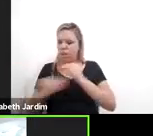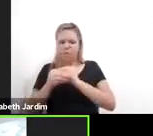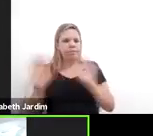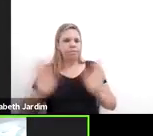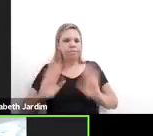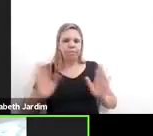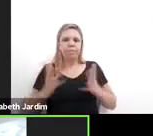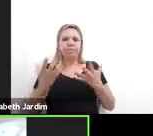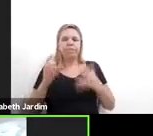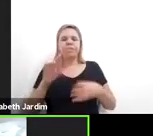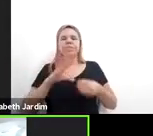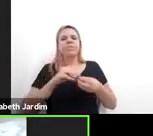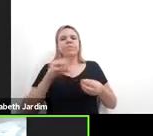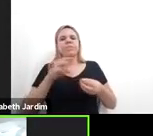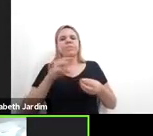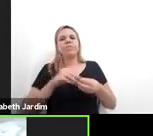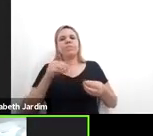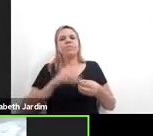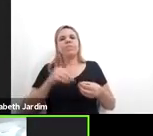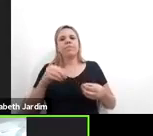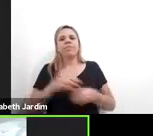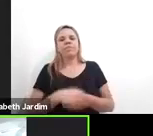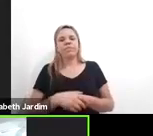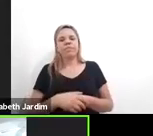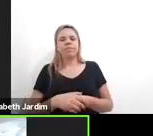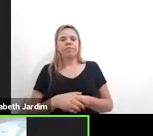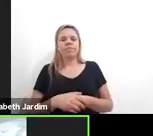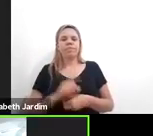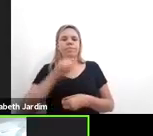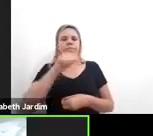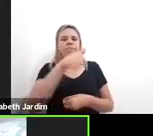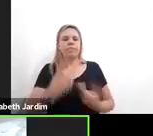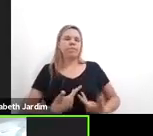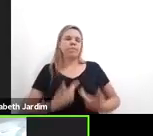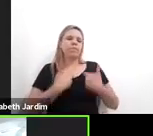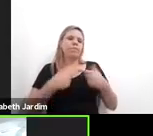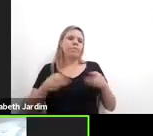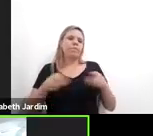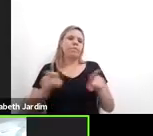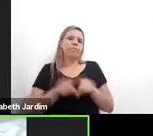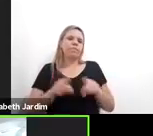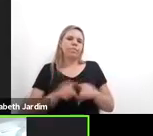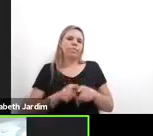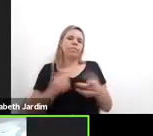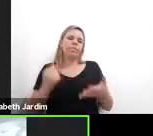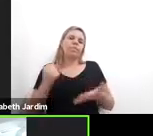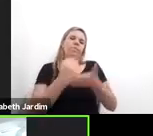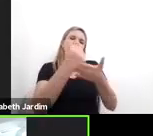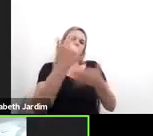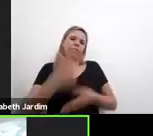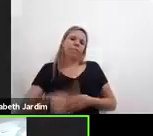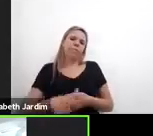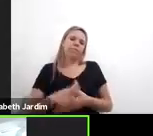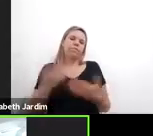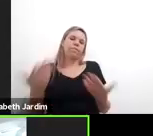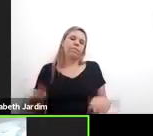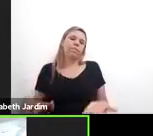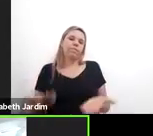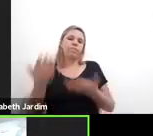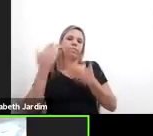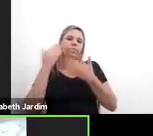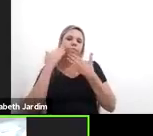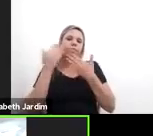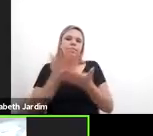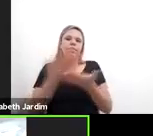queria amamentar. E depois da cirurgia também a Lívia veio me ajudar de novo. Então, ó, muito obrigada a